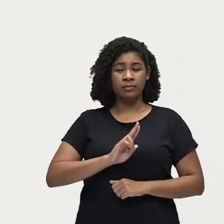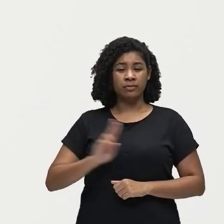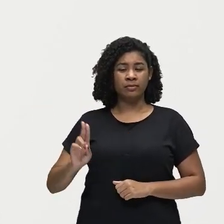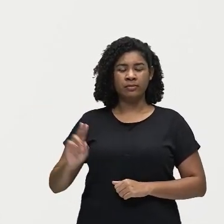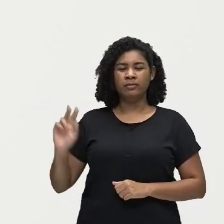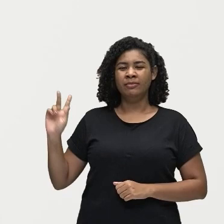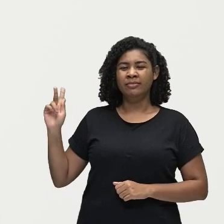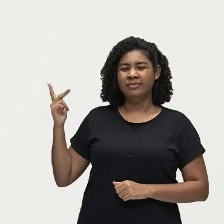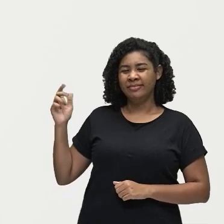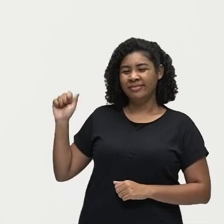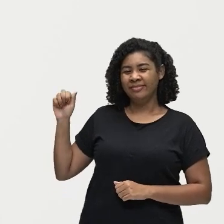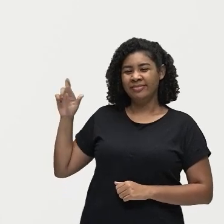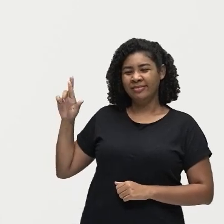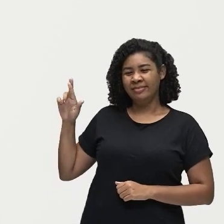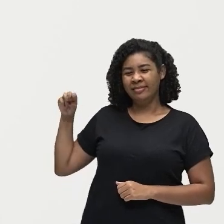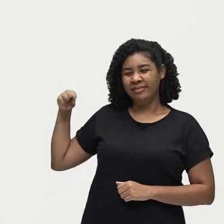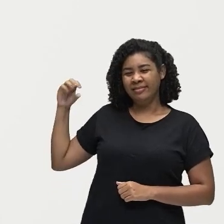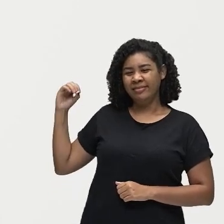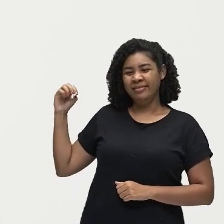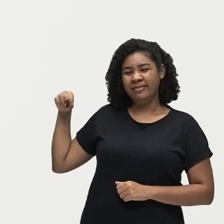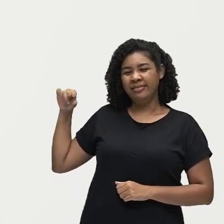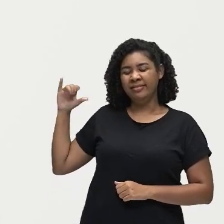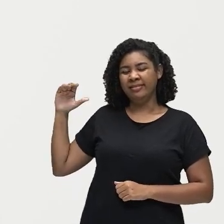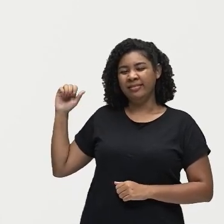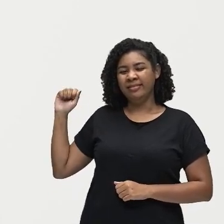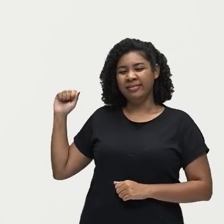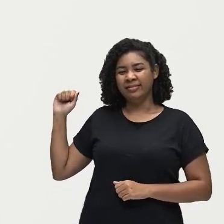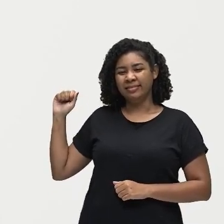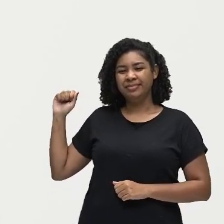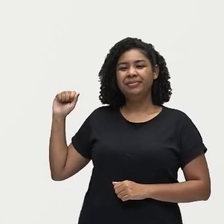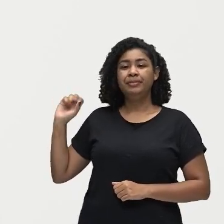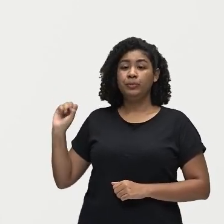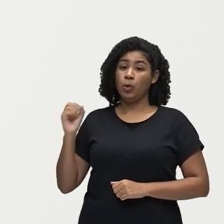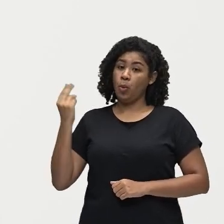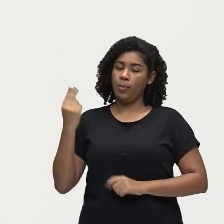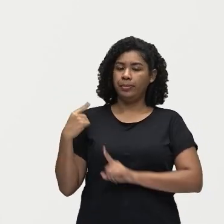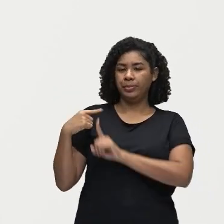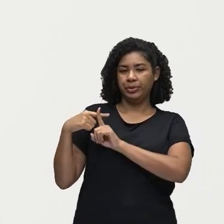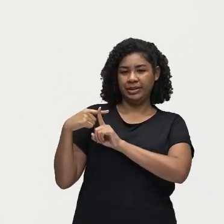relações harmônicas ou positivas.